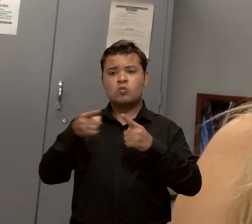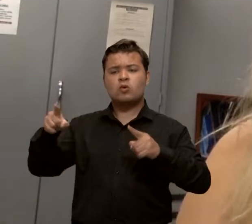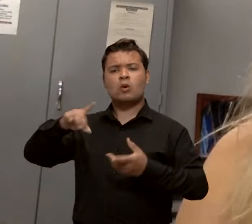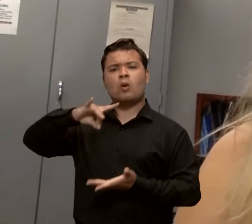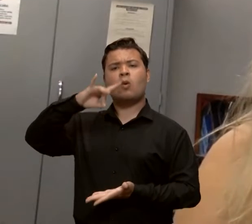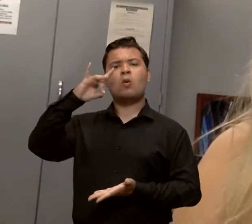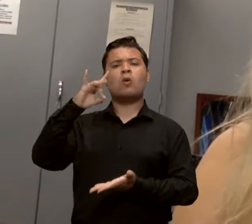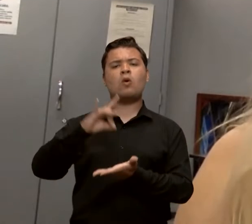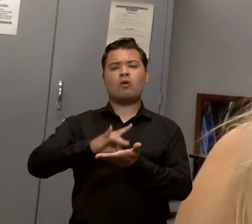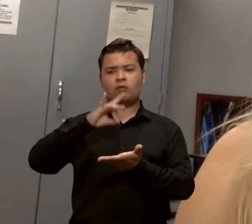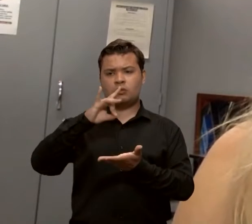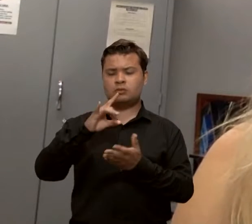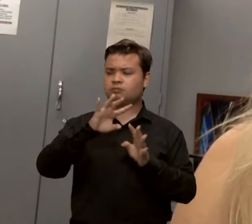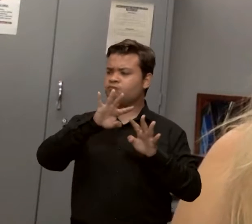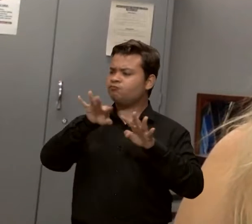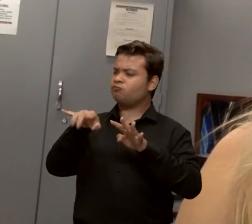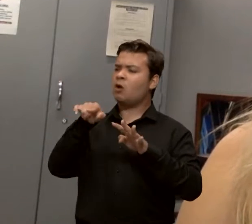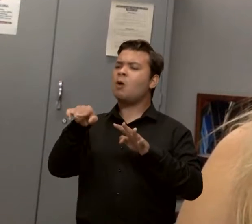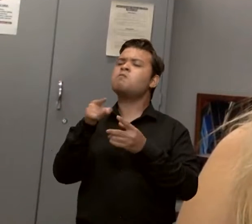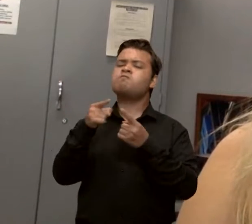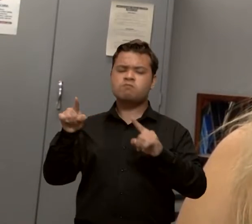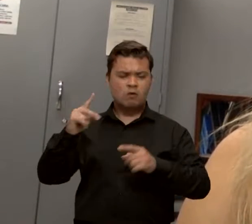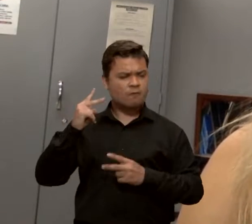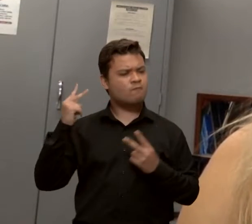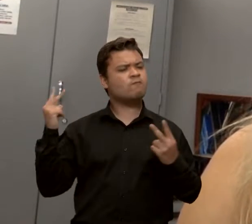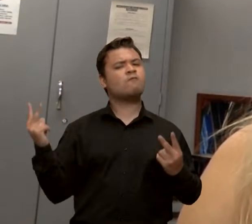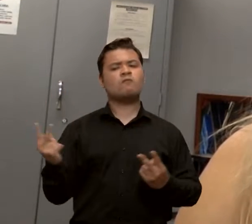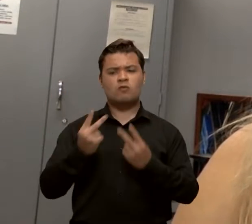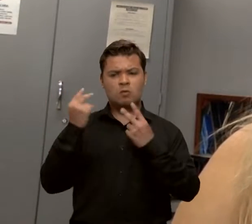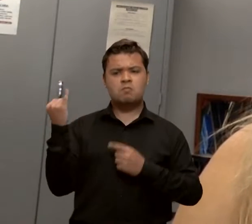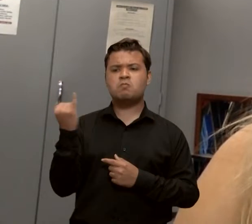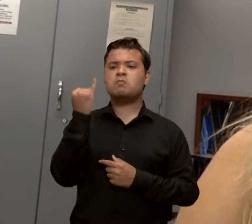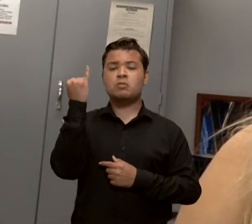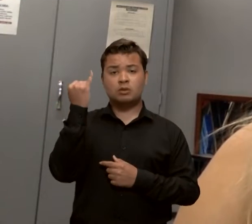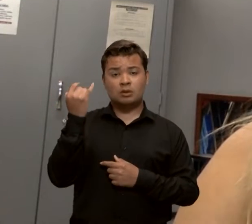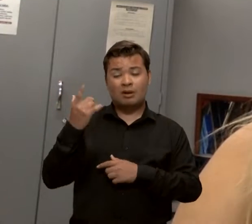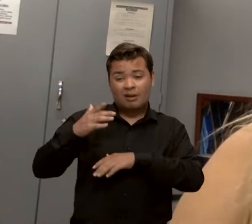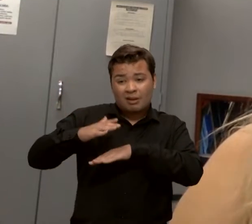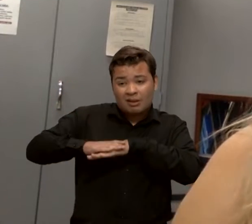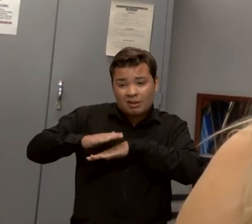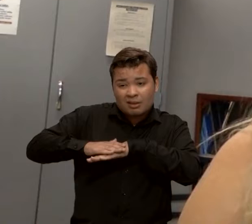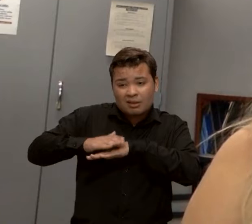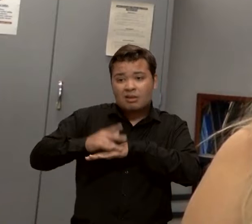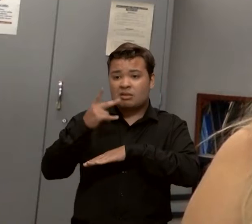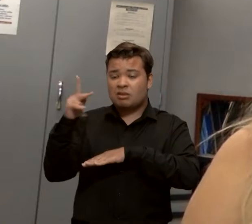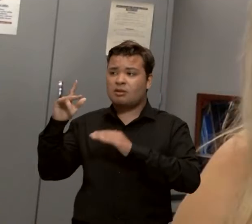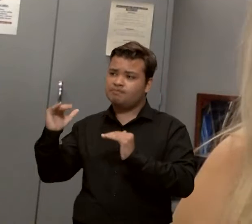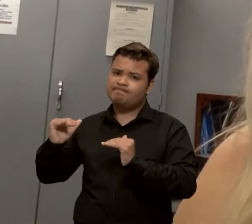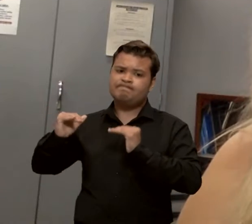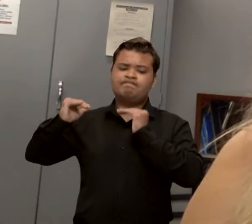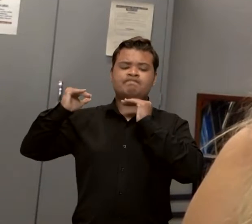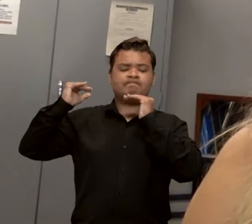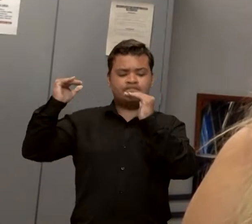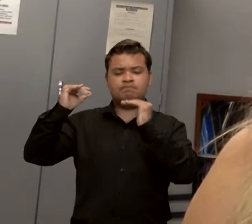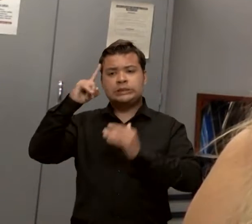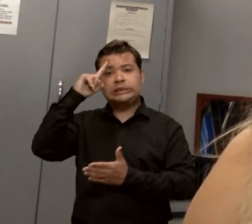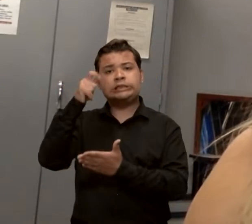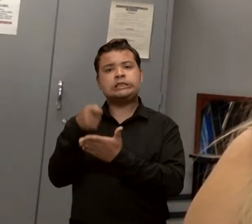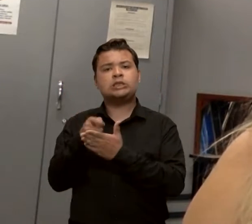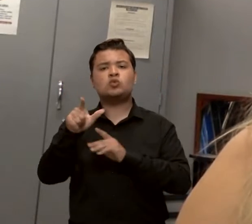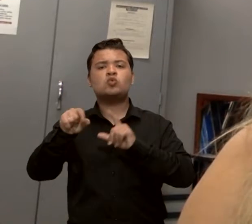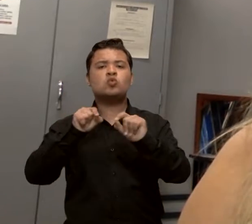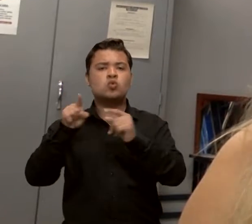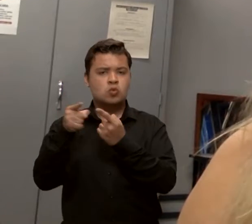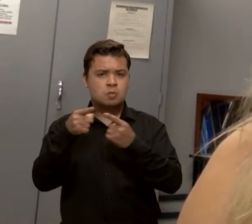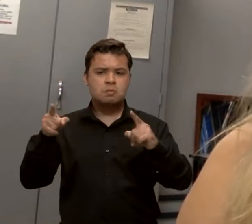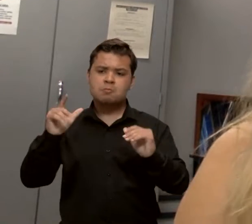a música valorizada por essa, vamos dizer assim, pela autoridade máxima que